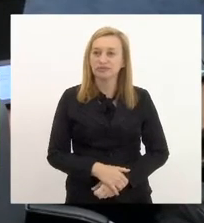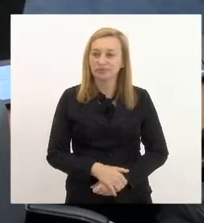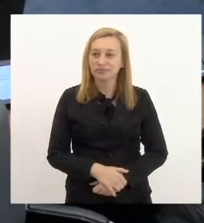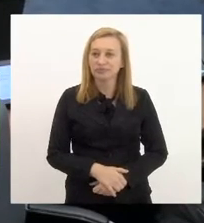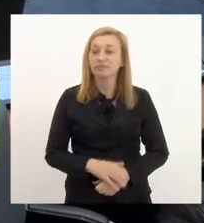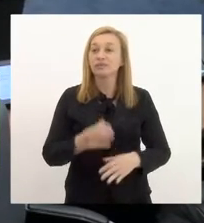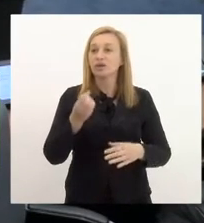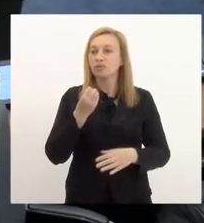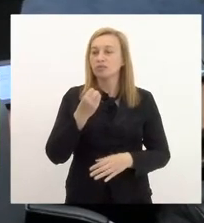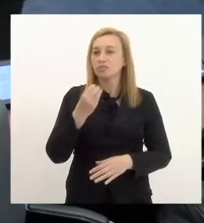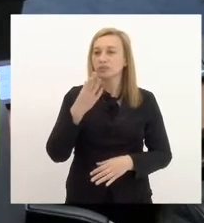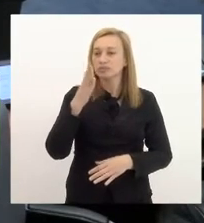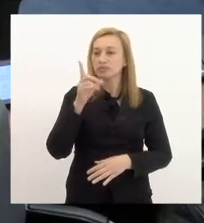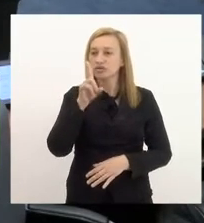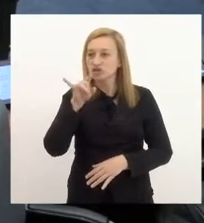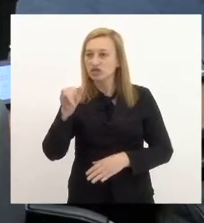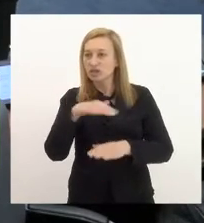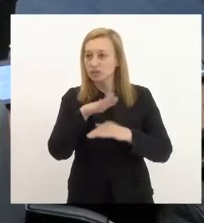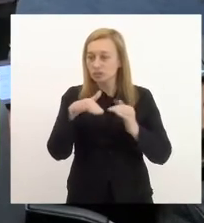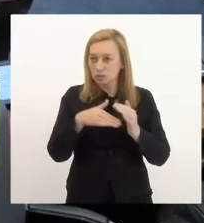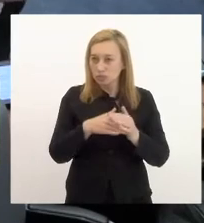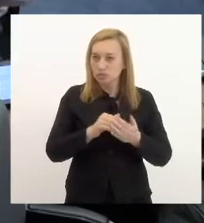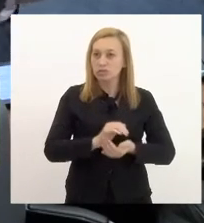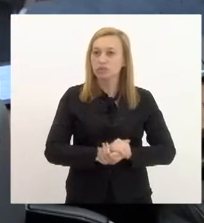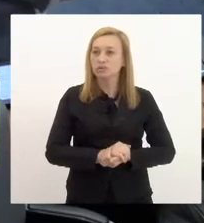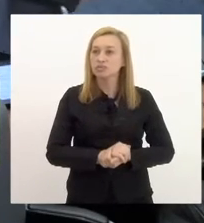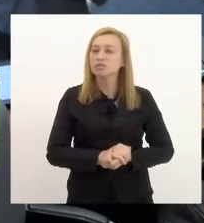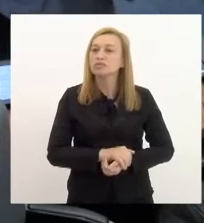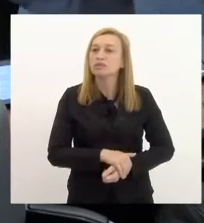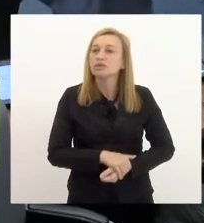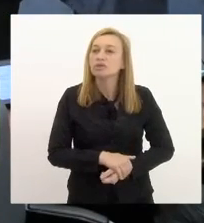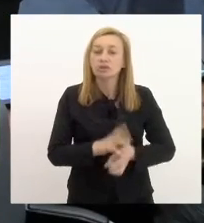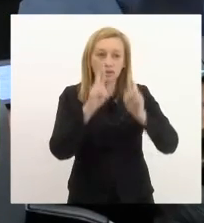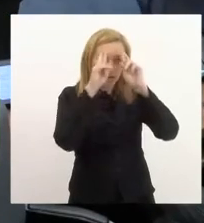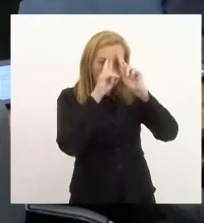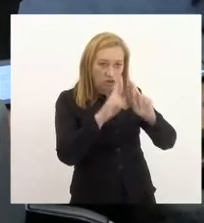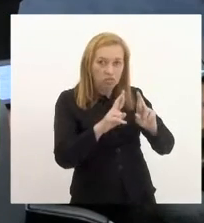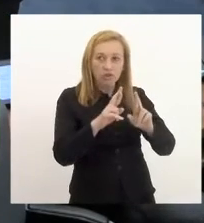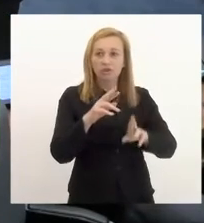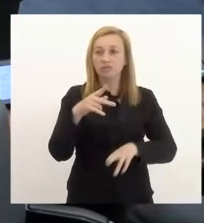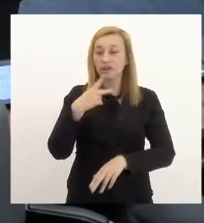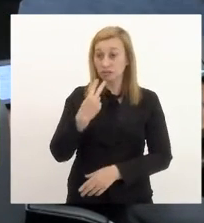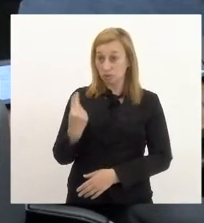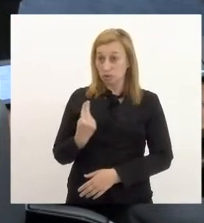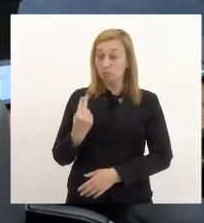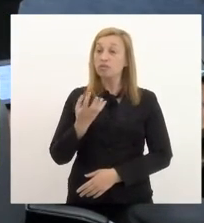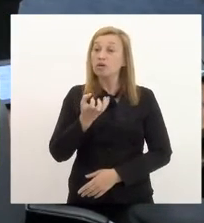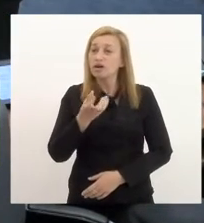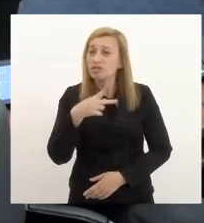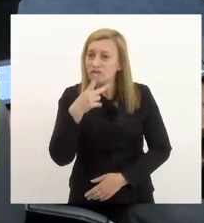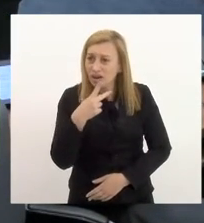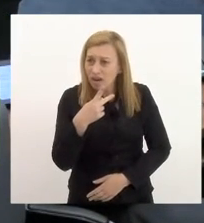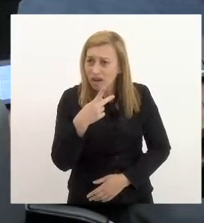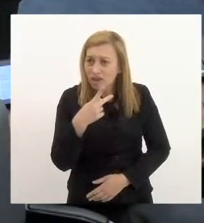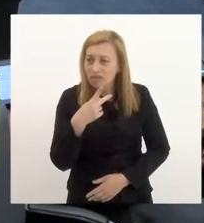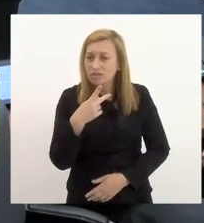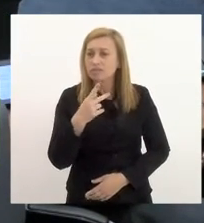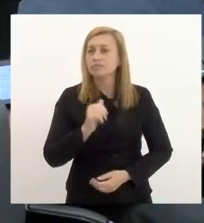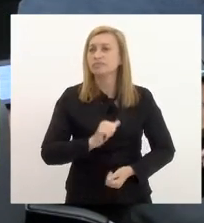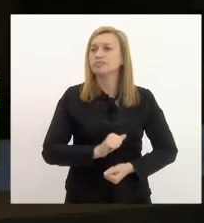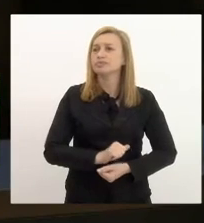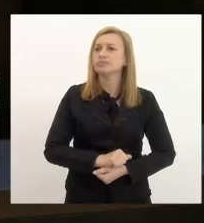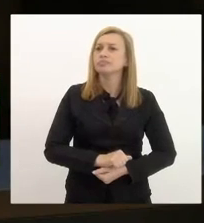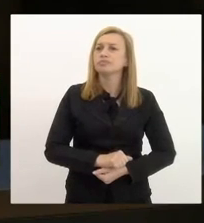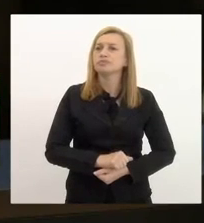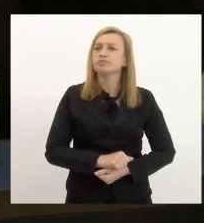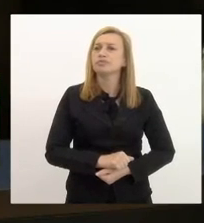dia a todas EA todos e como tu vem respeito eu fui citado eu quero apenas dizer por que fiz esse pronunciamento